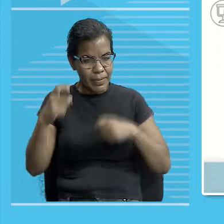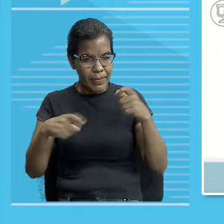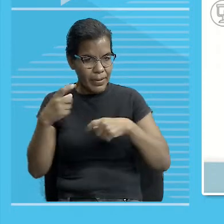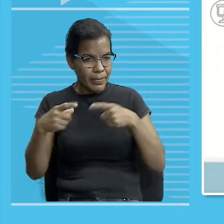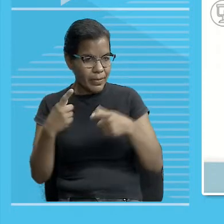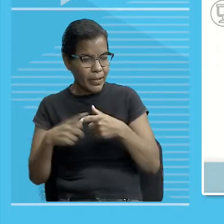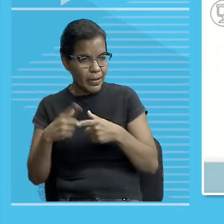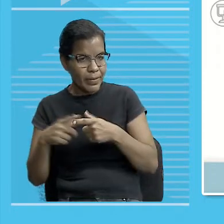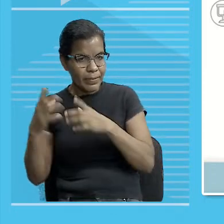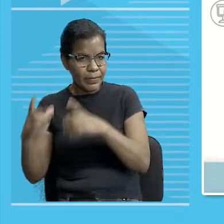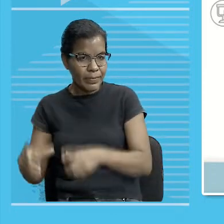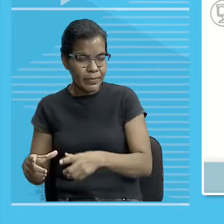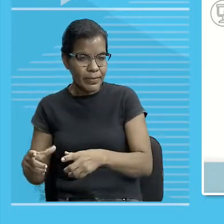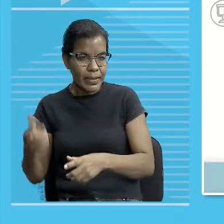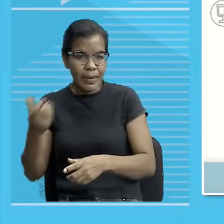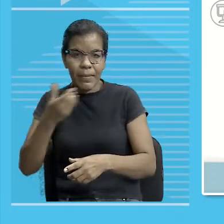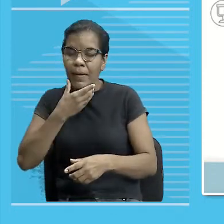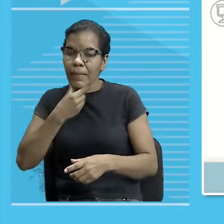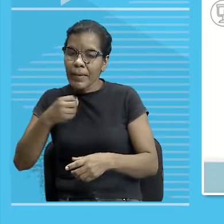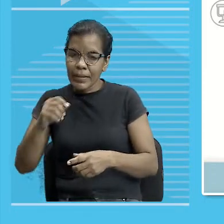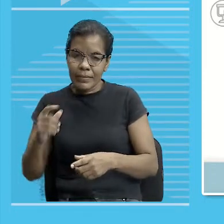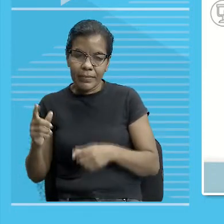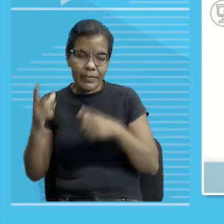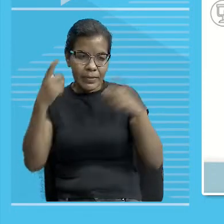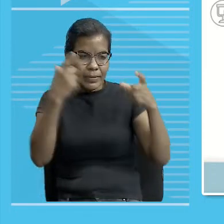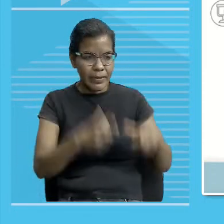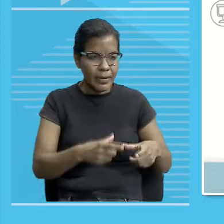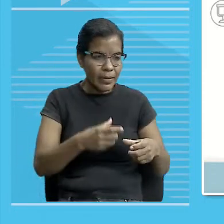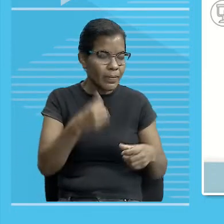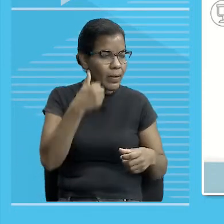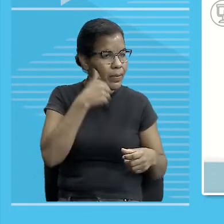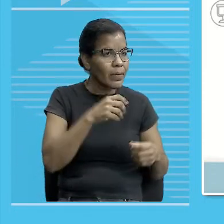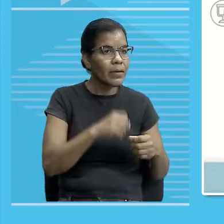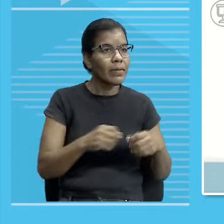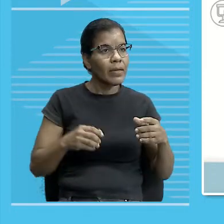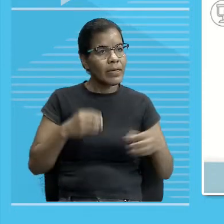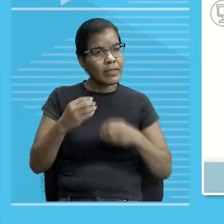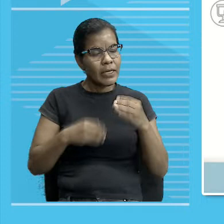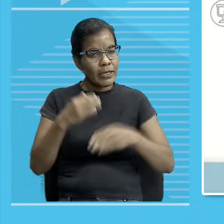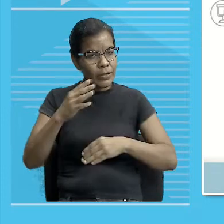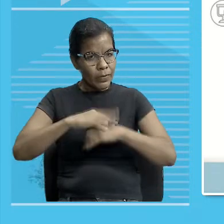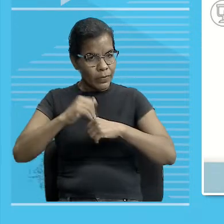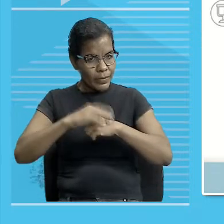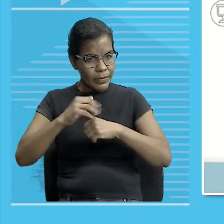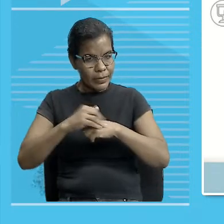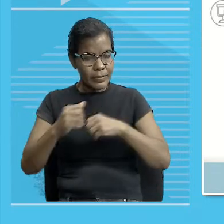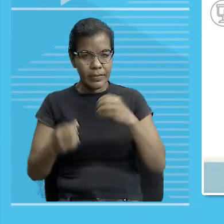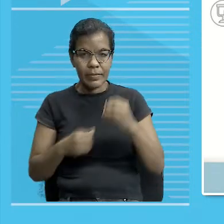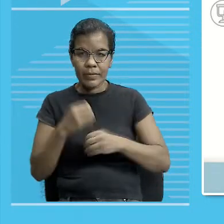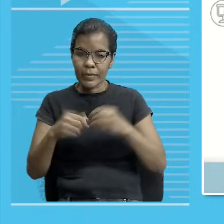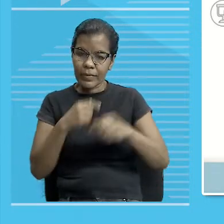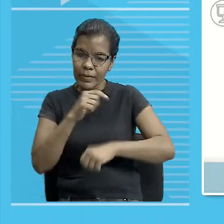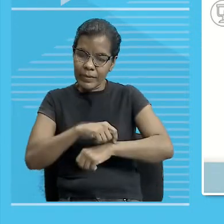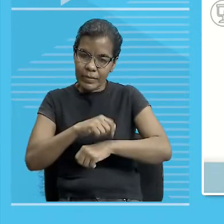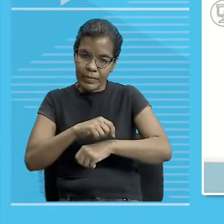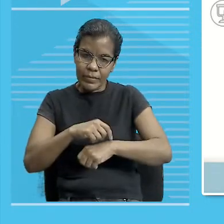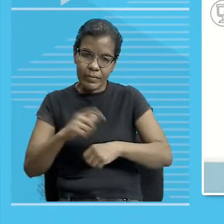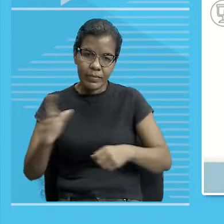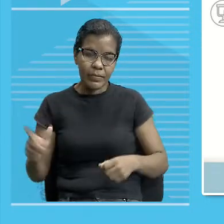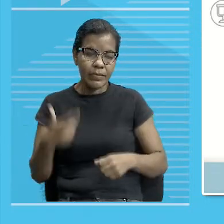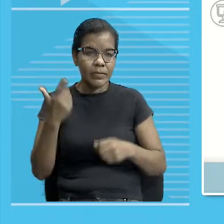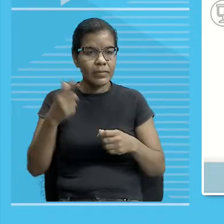para o outro, e que as coisas sejam ajustadas, conversadas, e principalmente ocorrendo a seu tempo, é